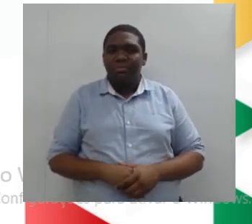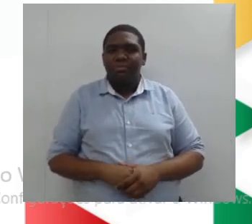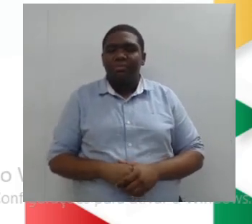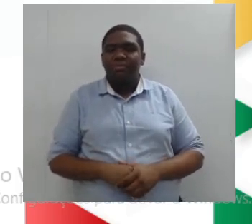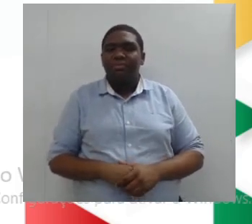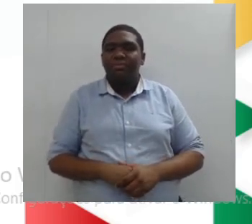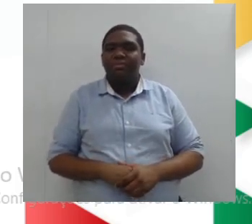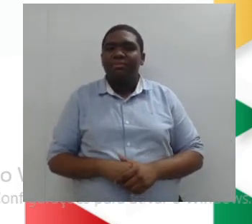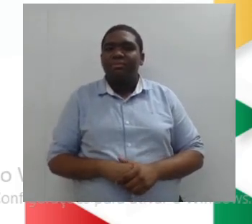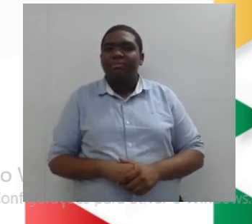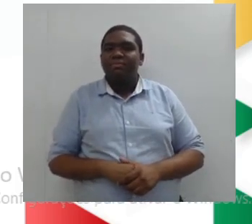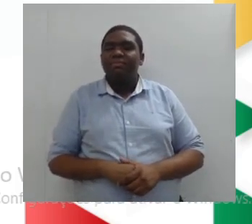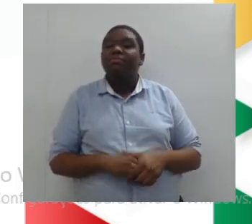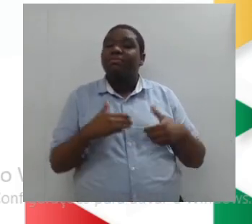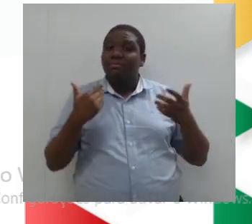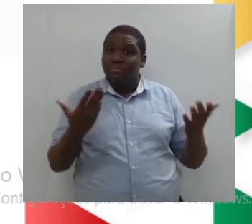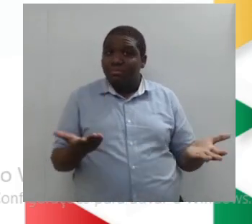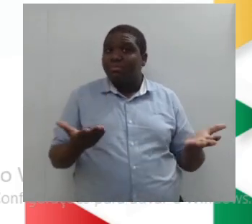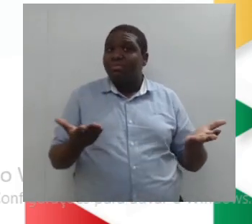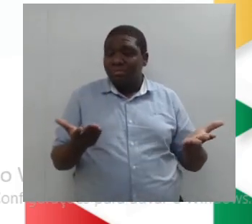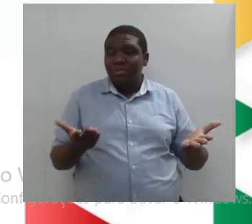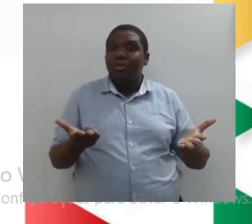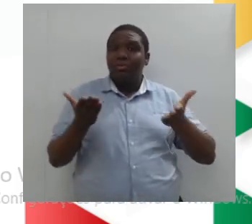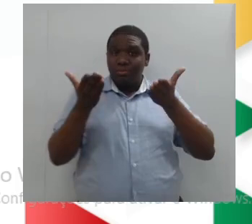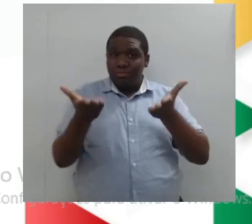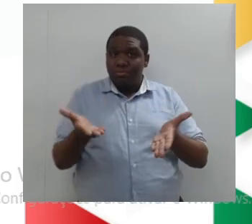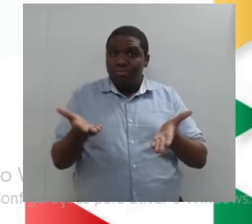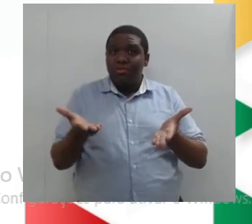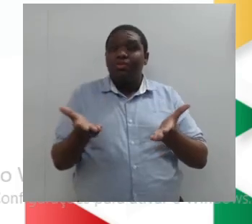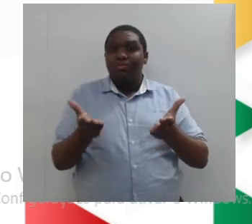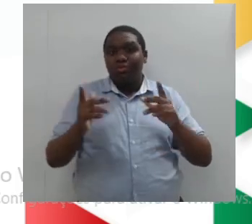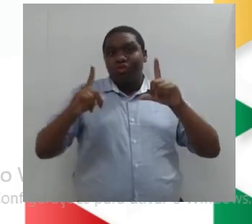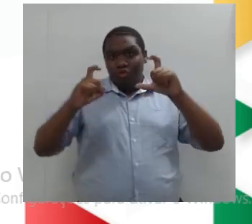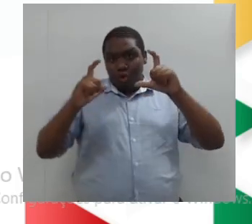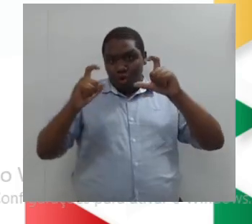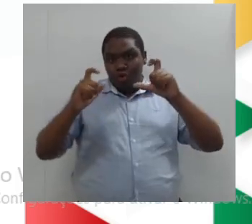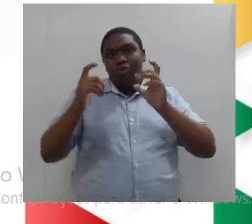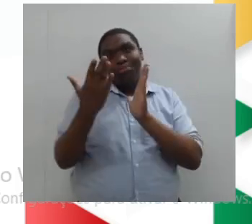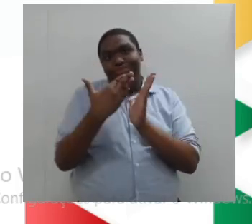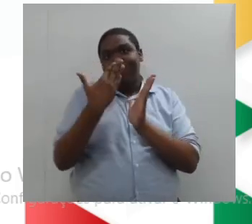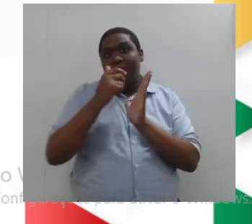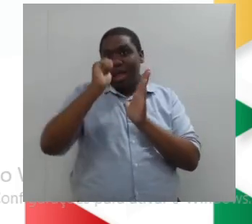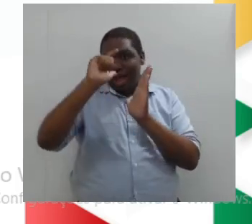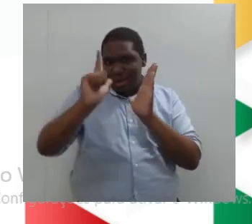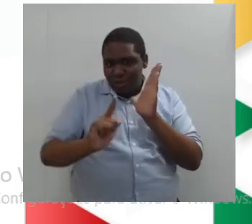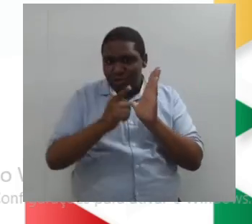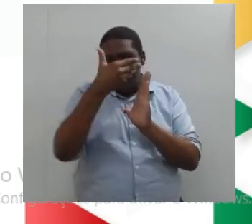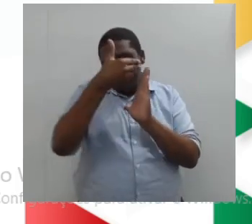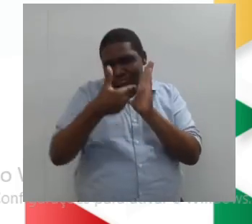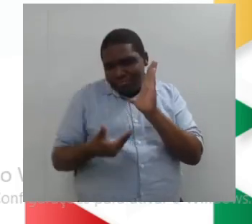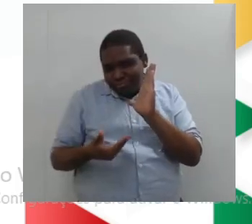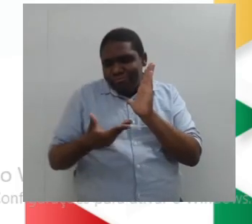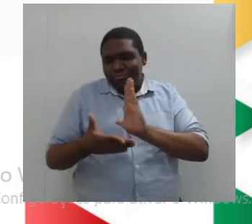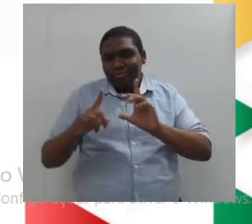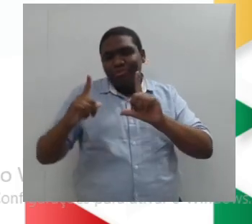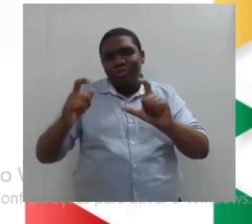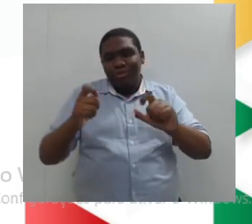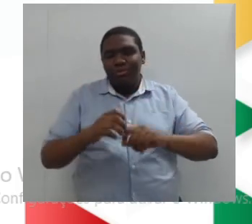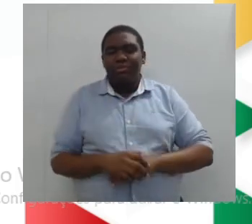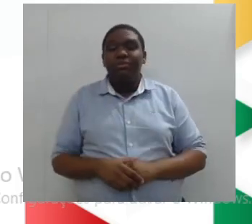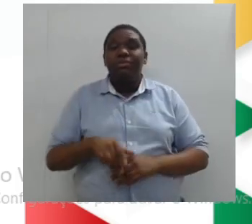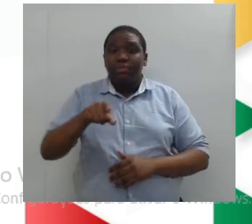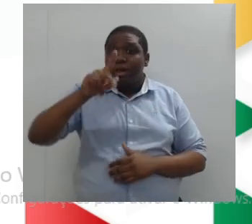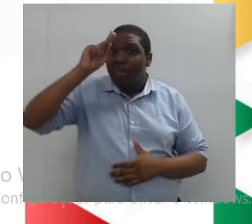livro das leis. Então, Kitab Aqdas. E aqui eu trago uma foto desse livro sagrado. Lembrando